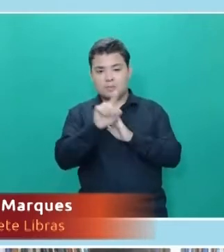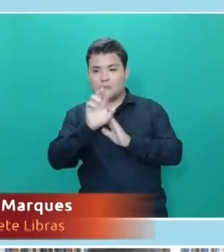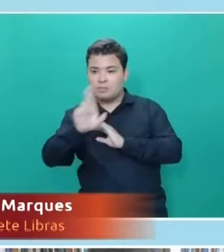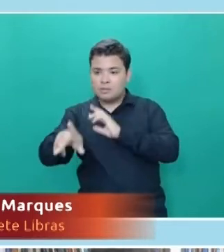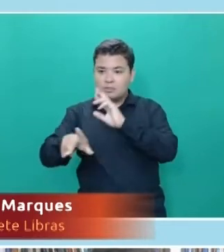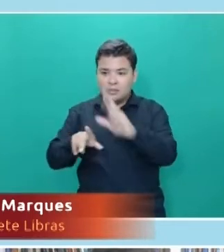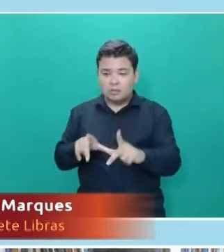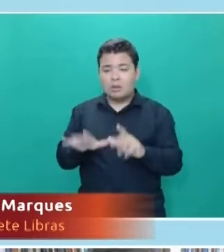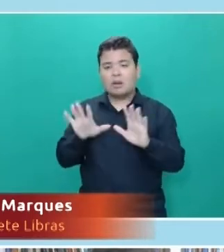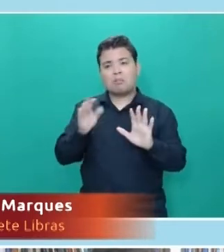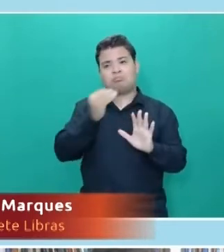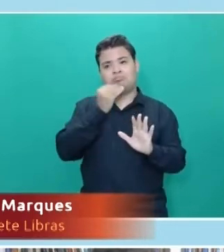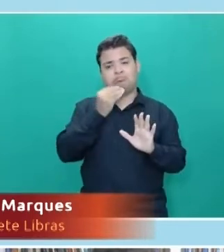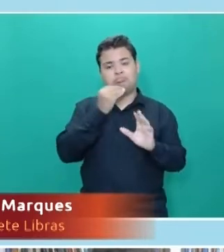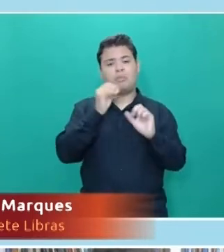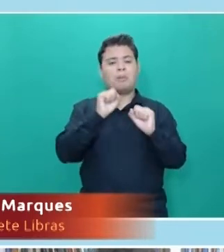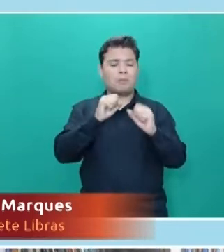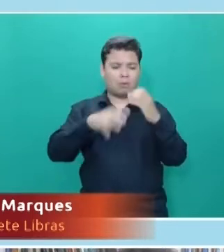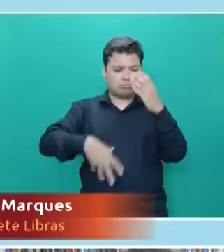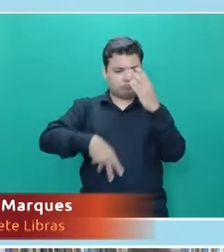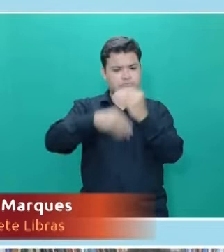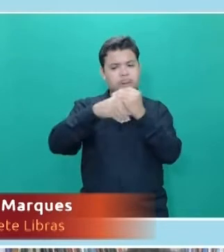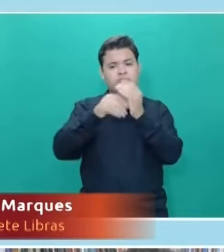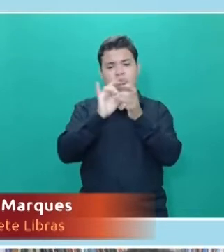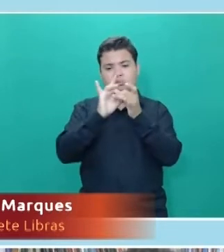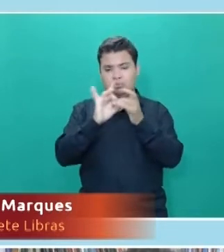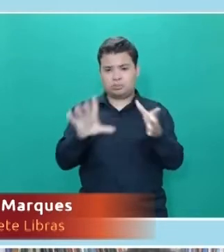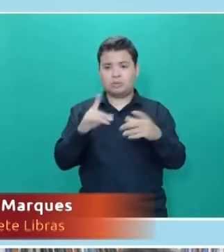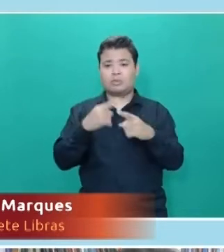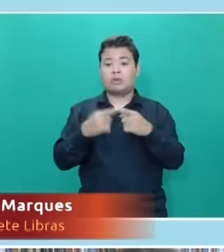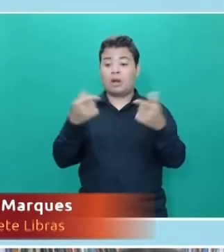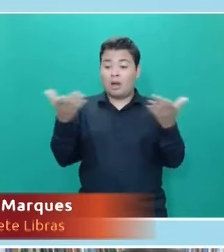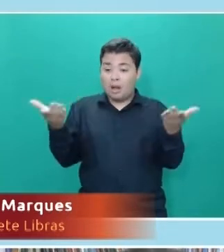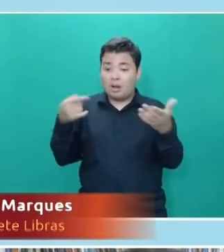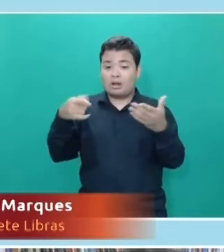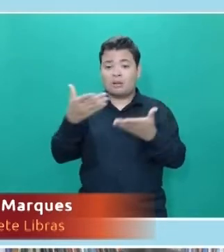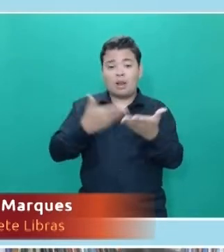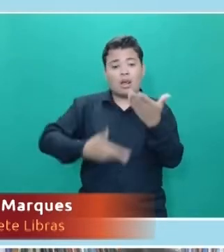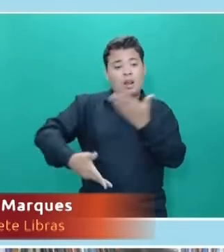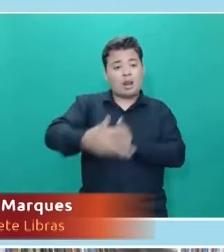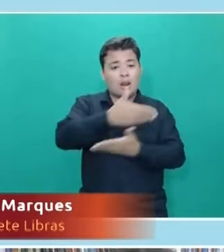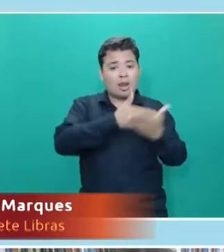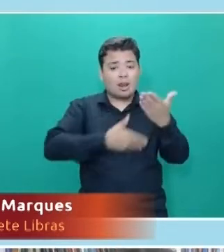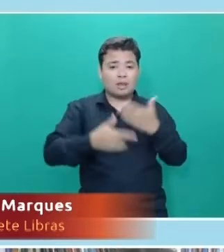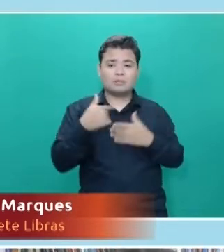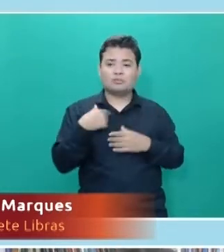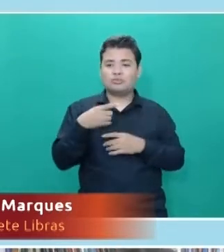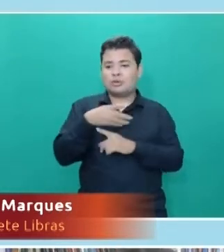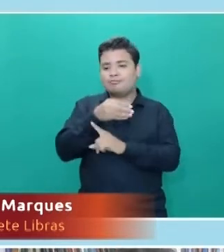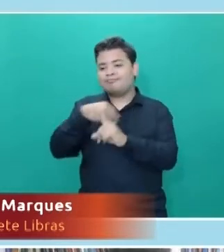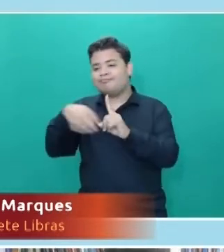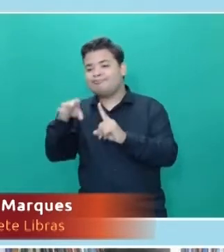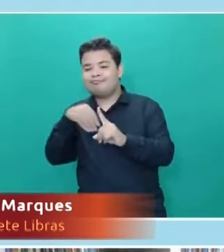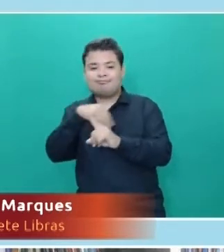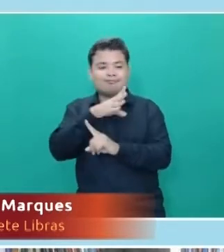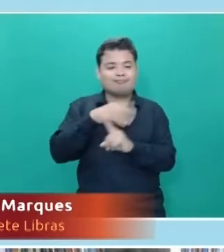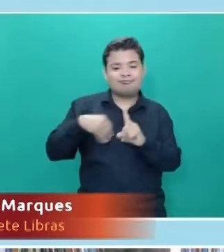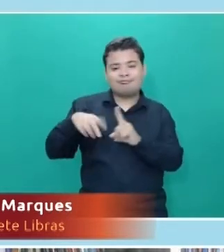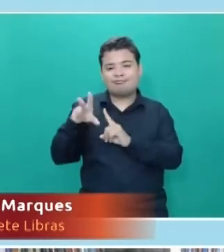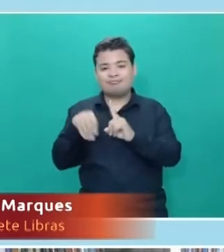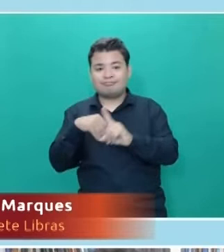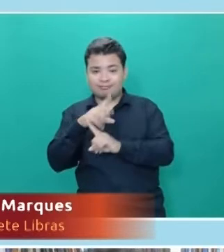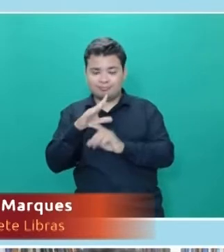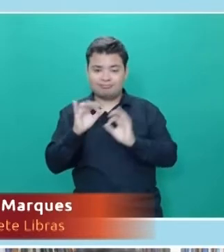um pode também fazer contribuições. A gente está aqui para dialogar mesmo. Eu estou só encaminhando as questões que eu acho que são mais